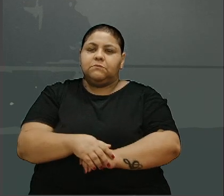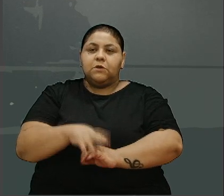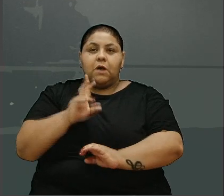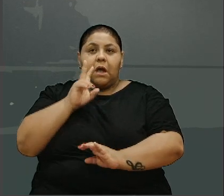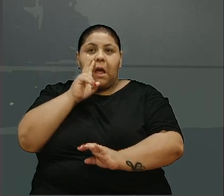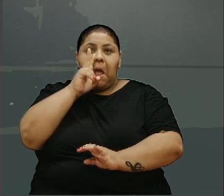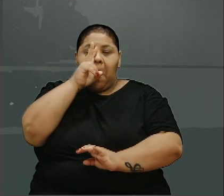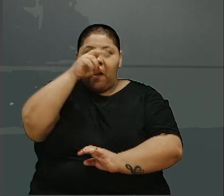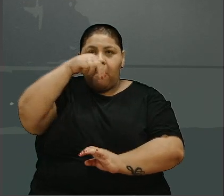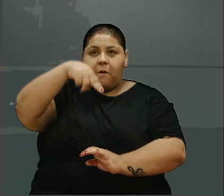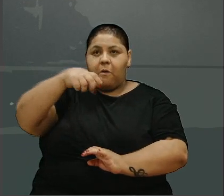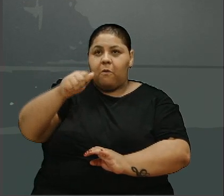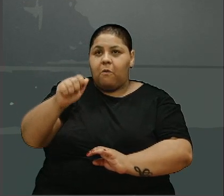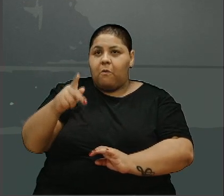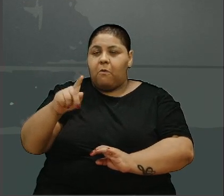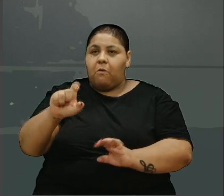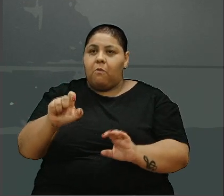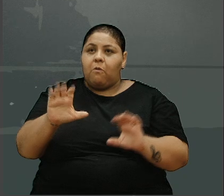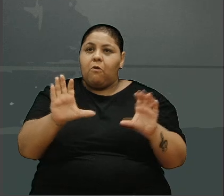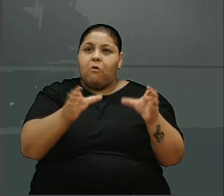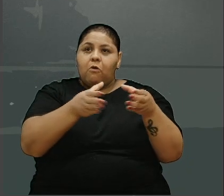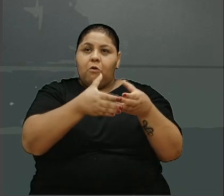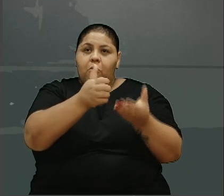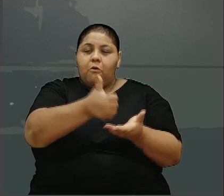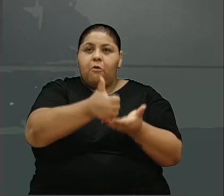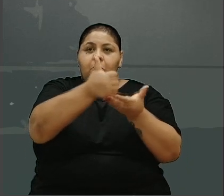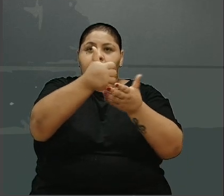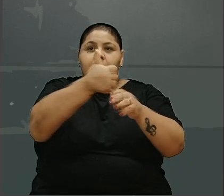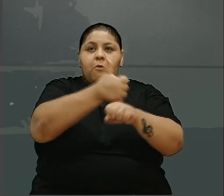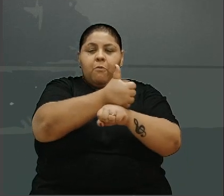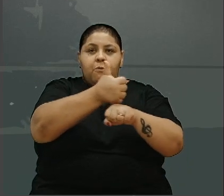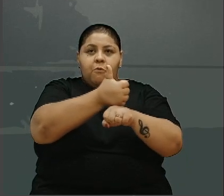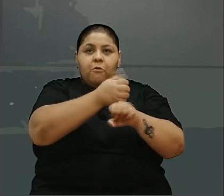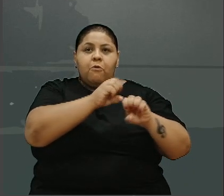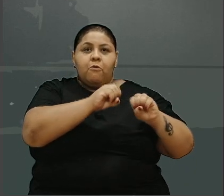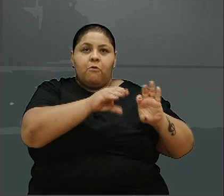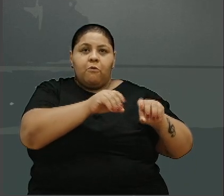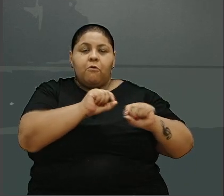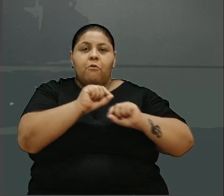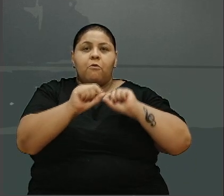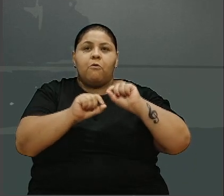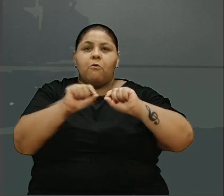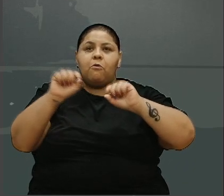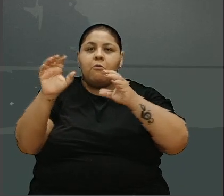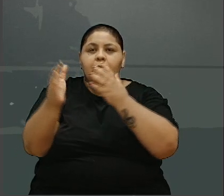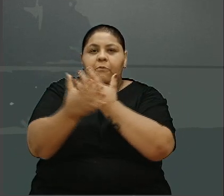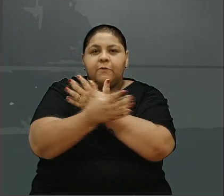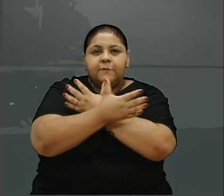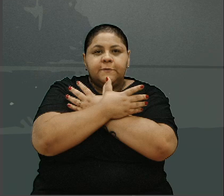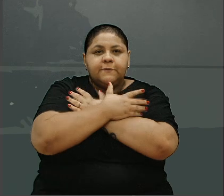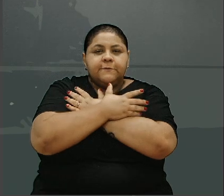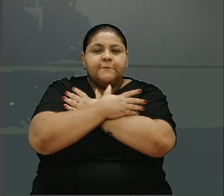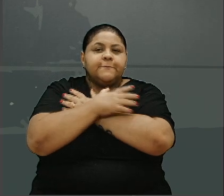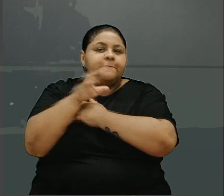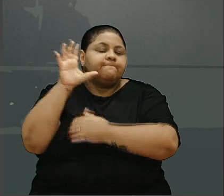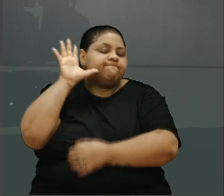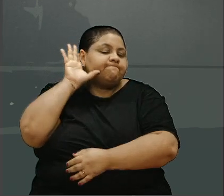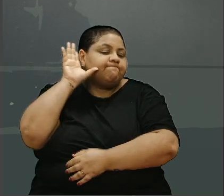Fortalecer o NAP, que é o Núcleo de Apoio ao Profissional da Educação, com acolhimento, escuta